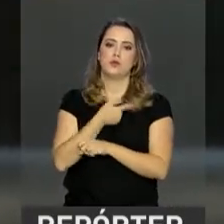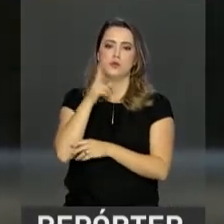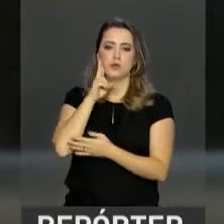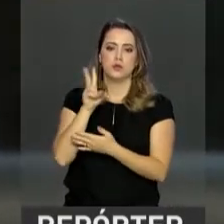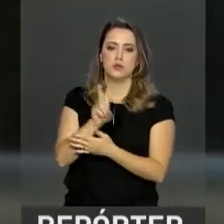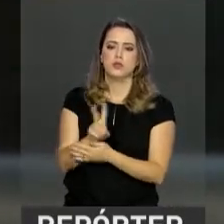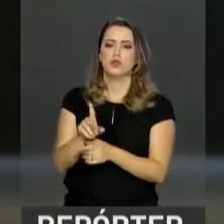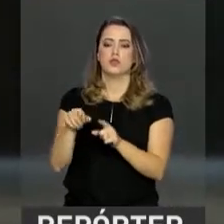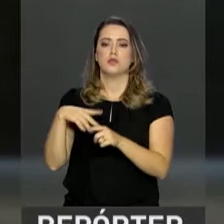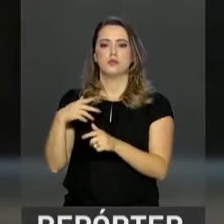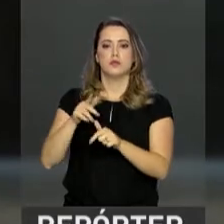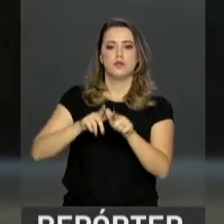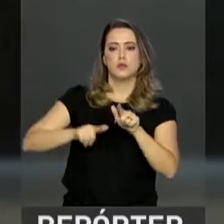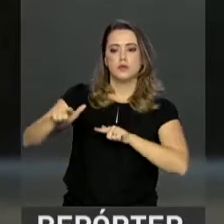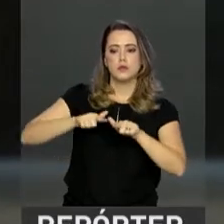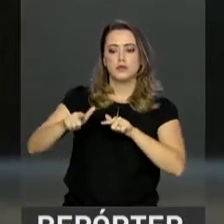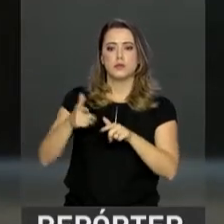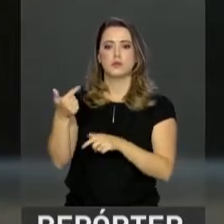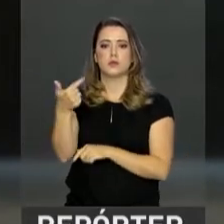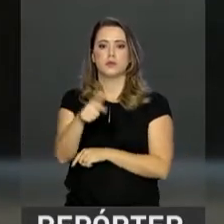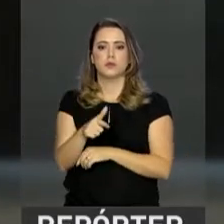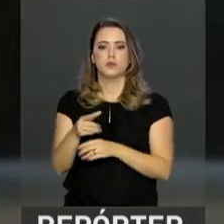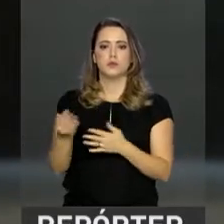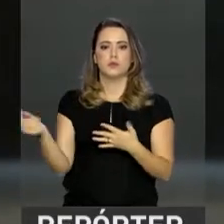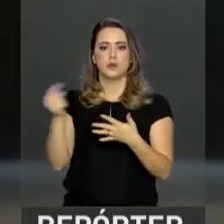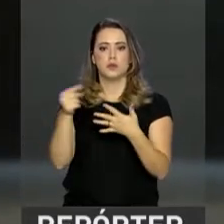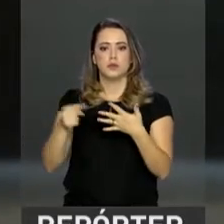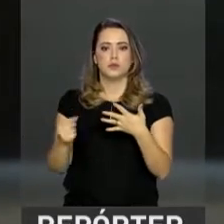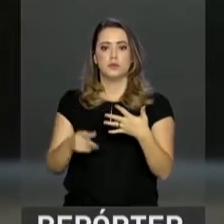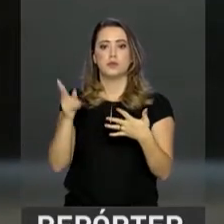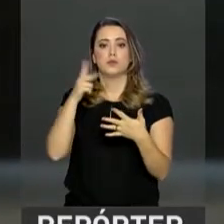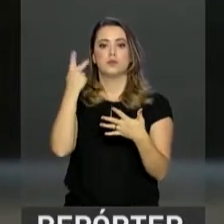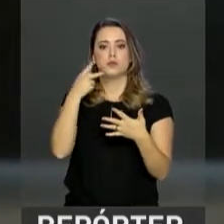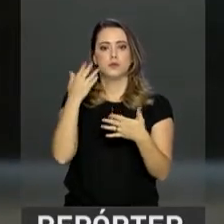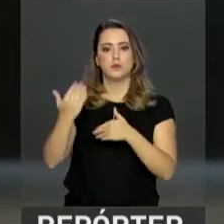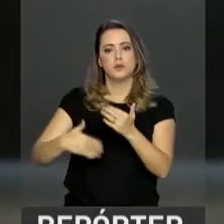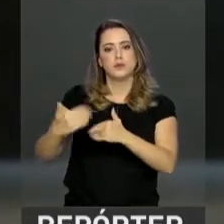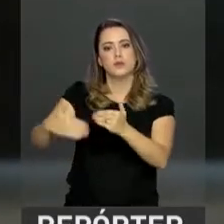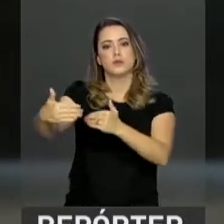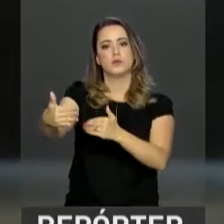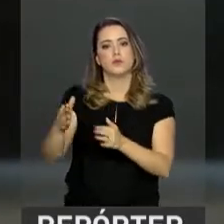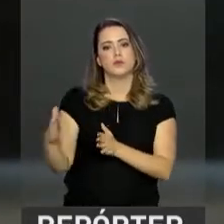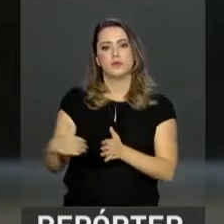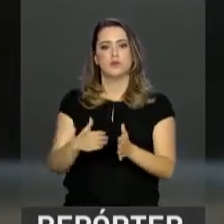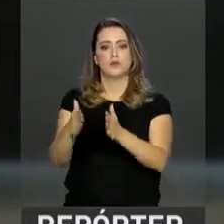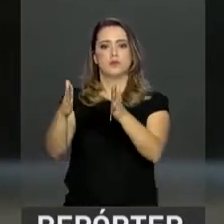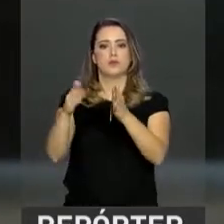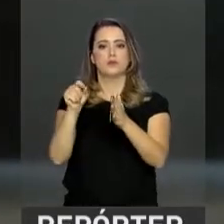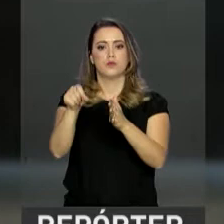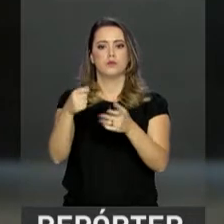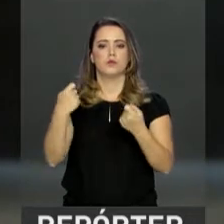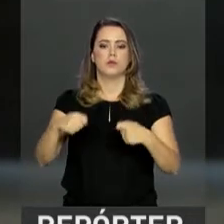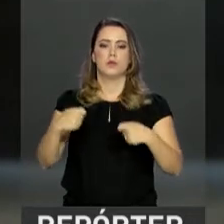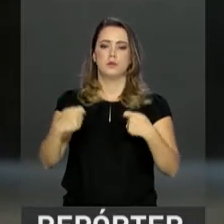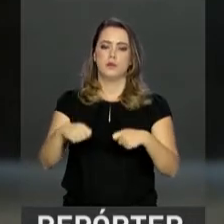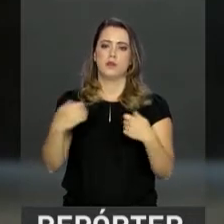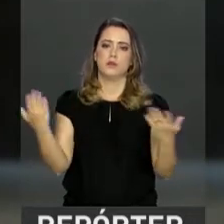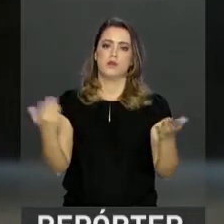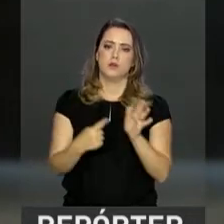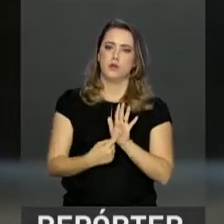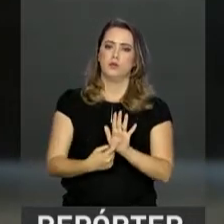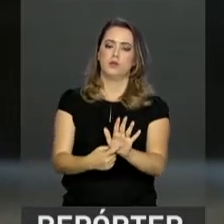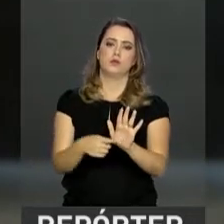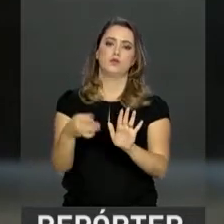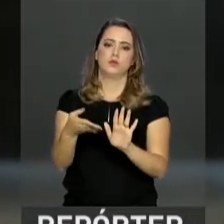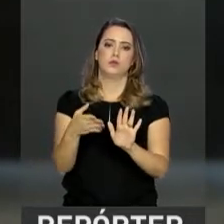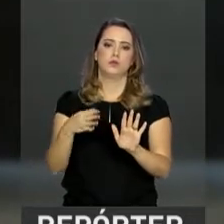nossas ações e tentamos colocar as políticas que estão em andamento no rumo que o Disque 100 aponta por meio das